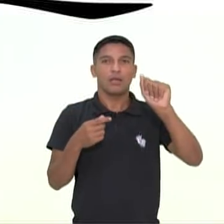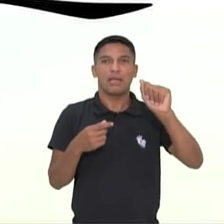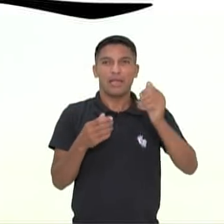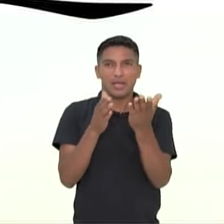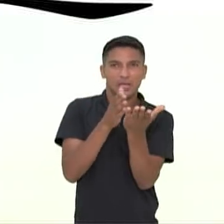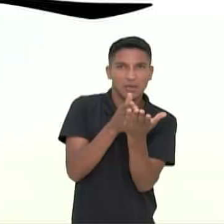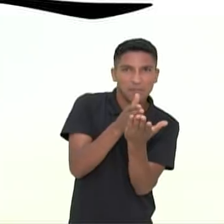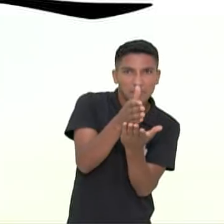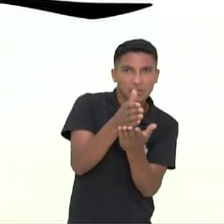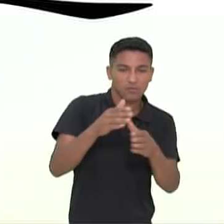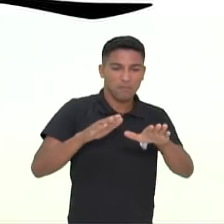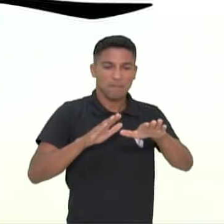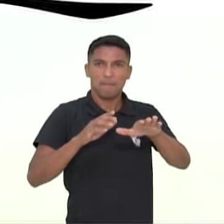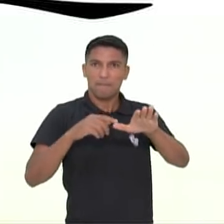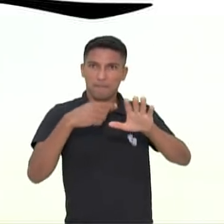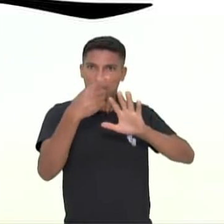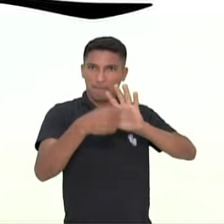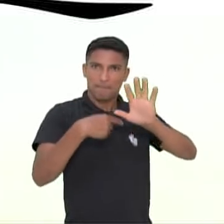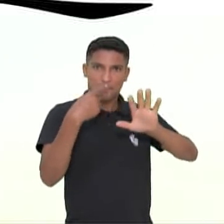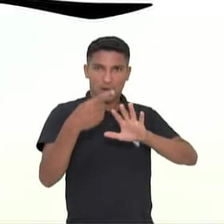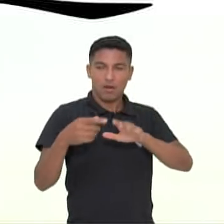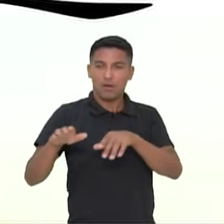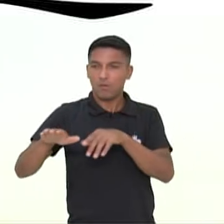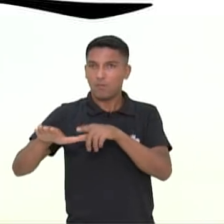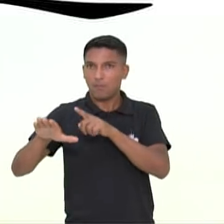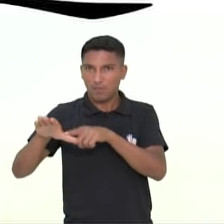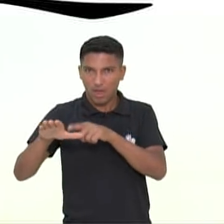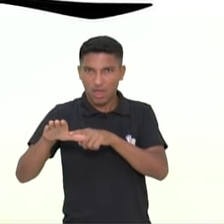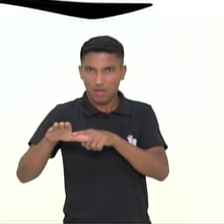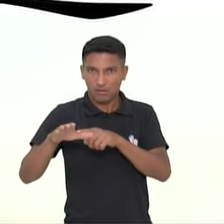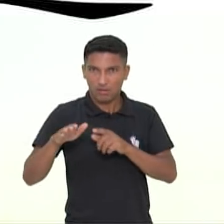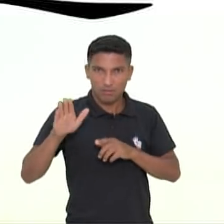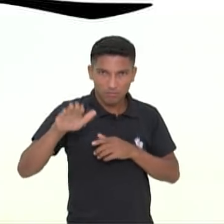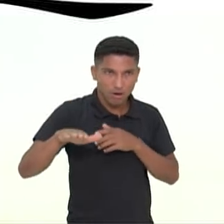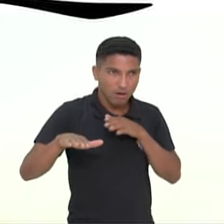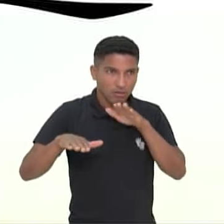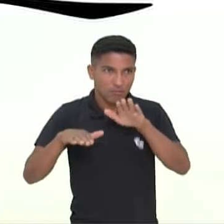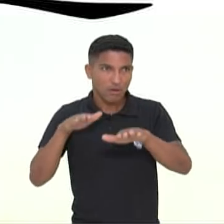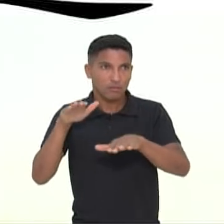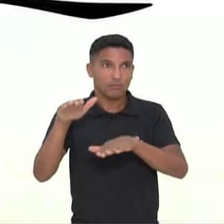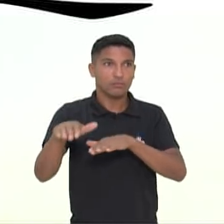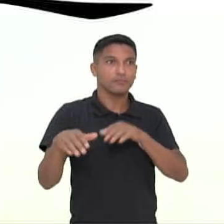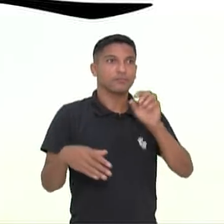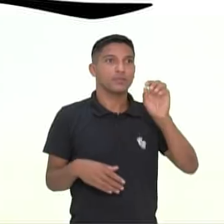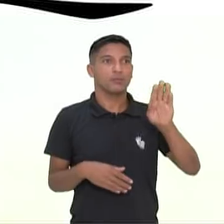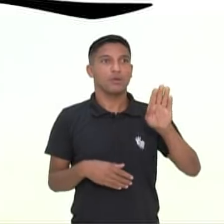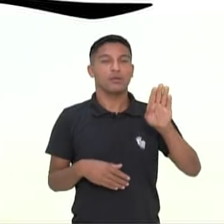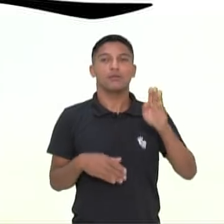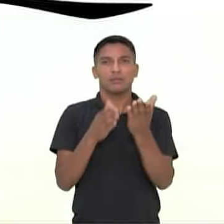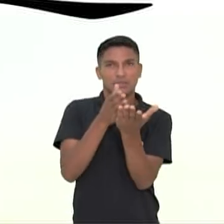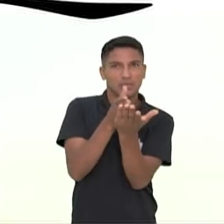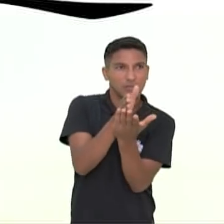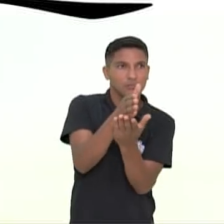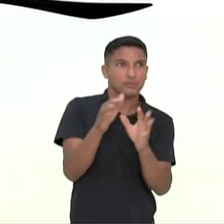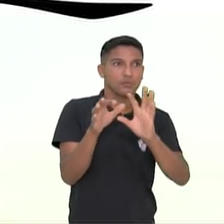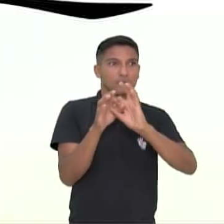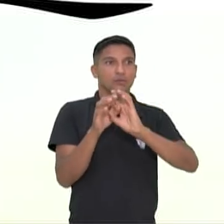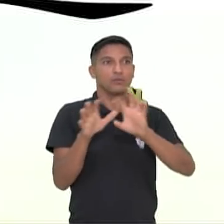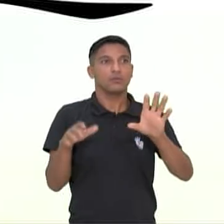das mãos livres? O caminho da harmonização das energias? O caminho da arte